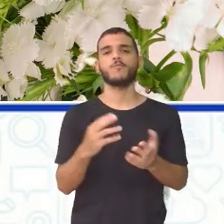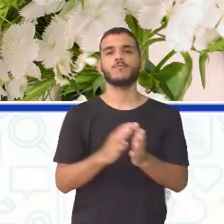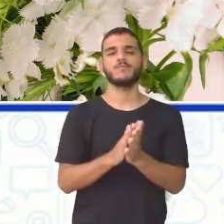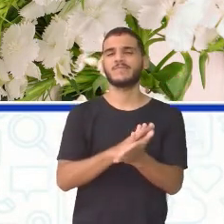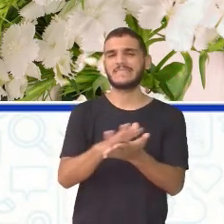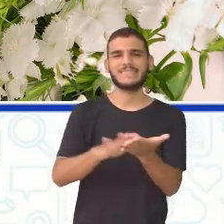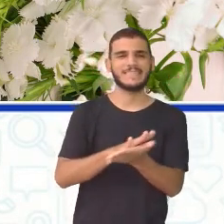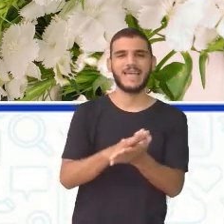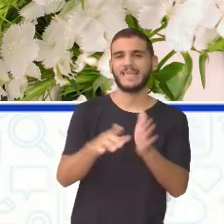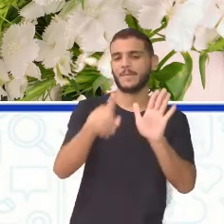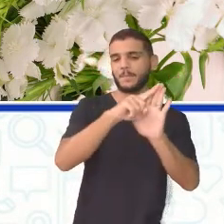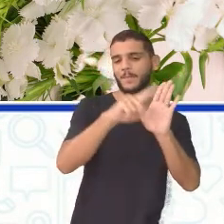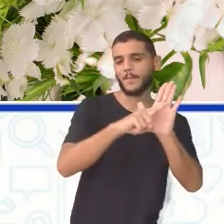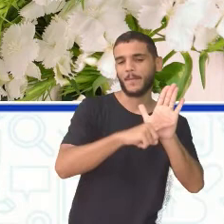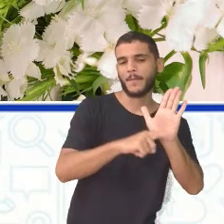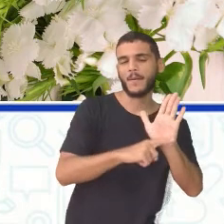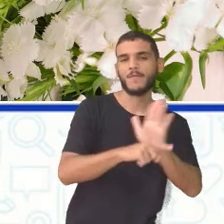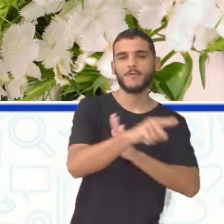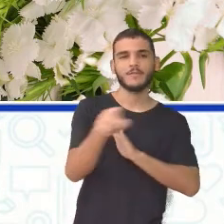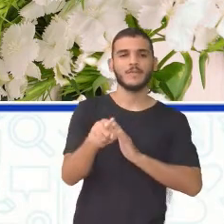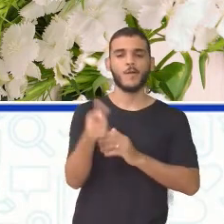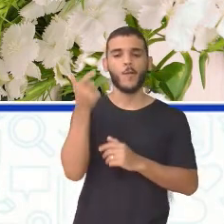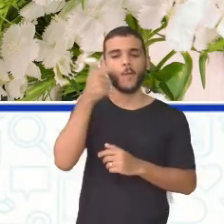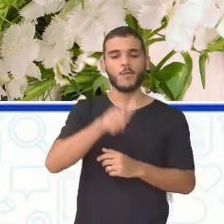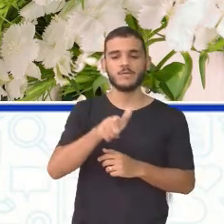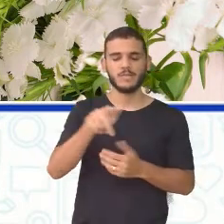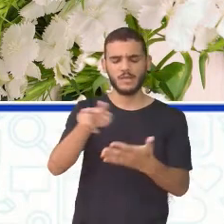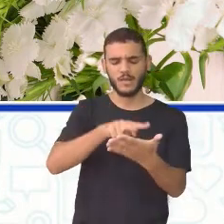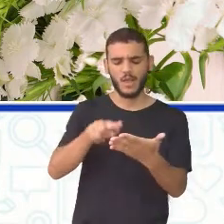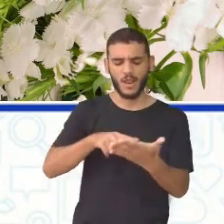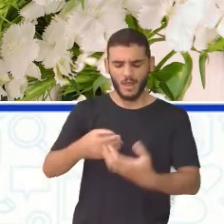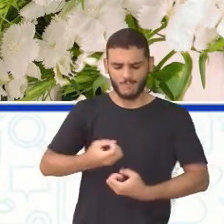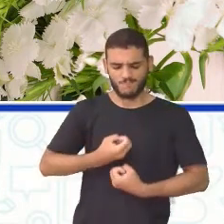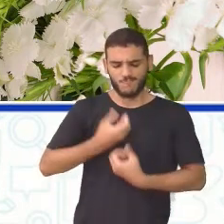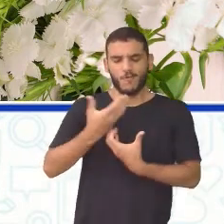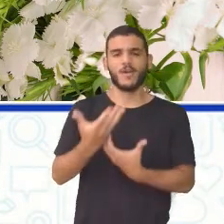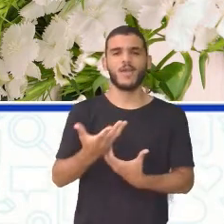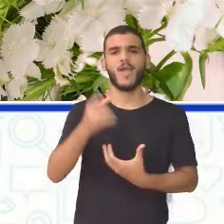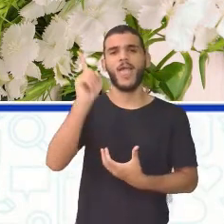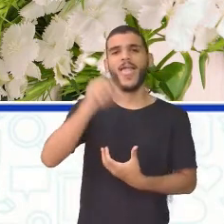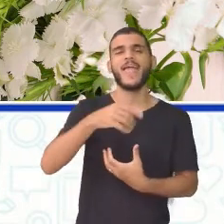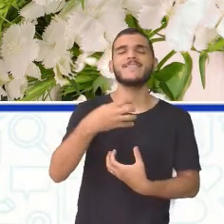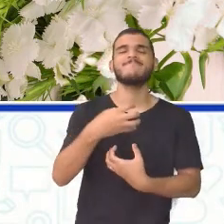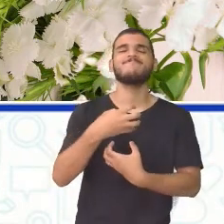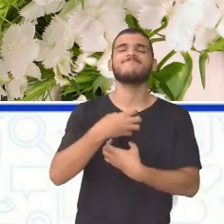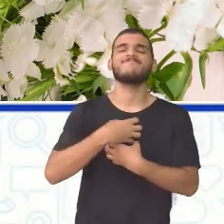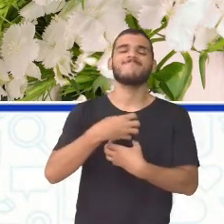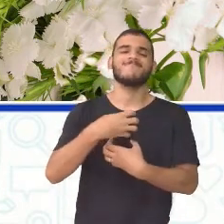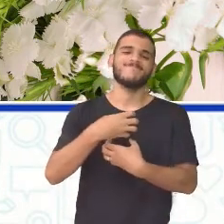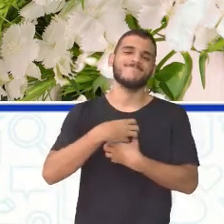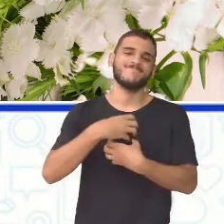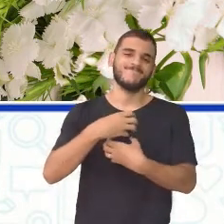sentimos. E poesia é puro sentimento. É usar a sensibilidade para colocar de forma